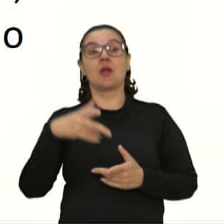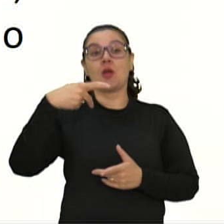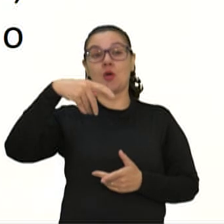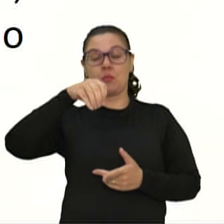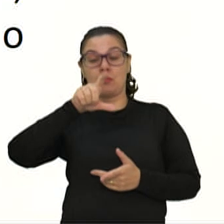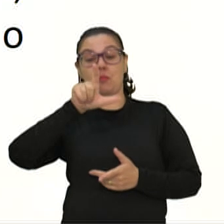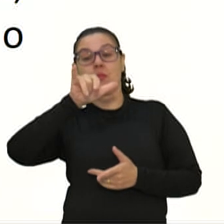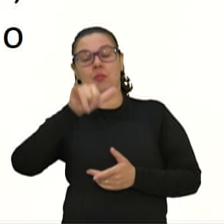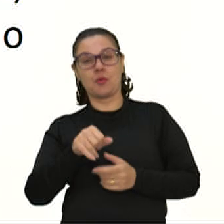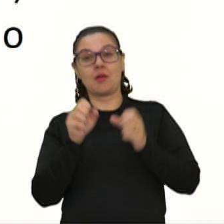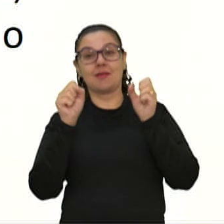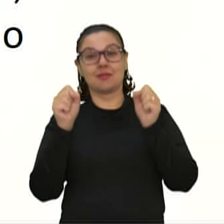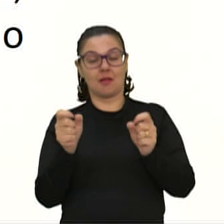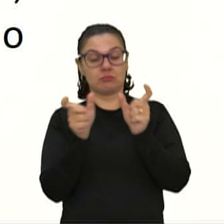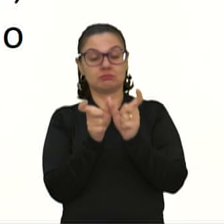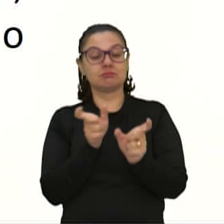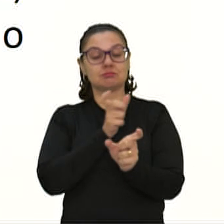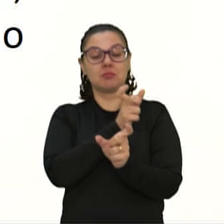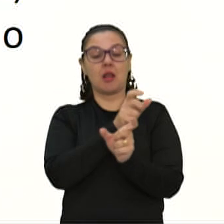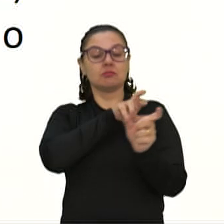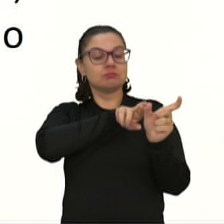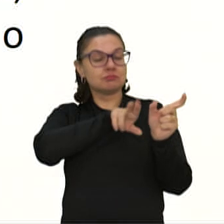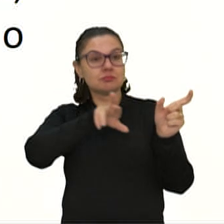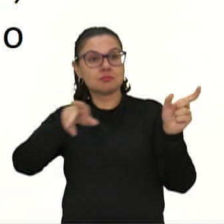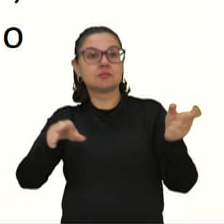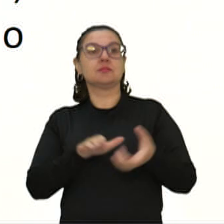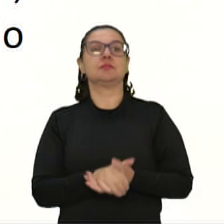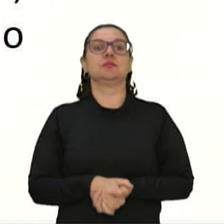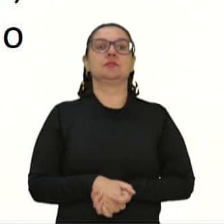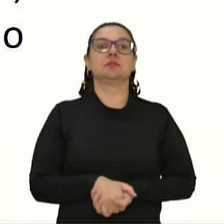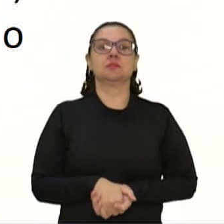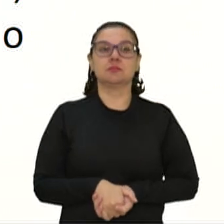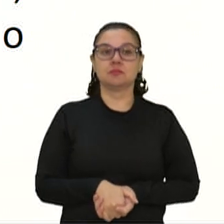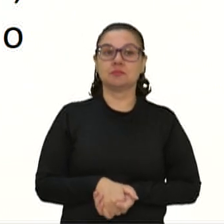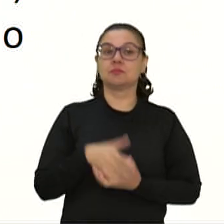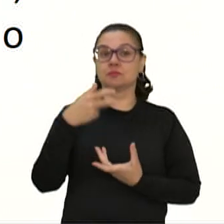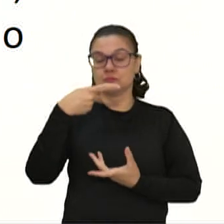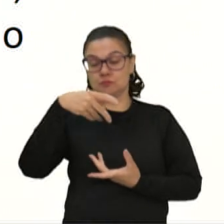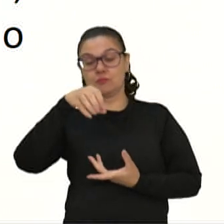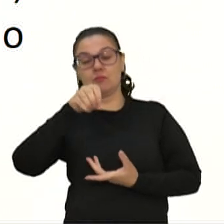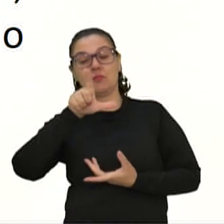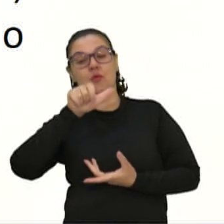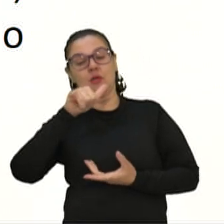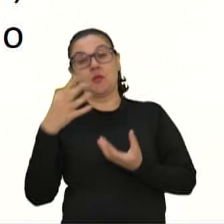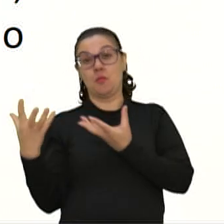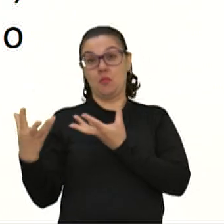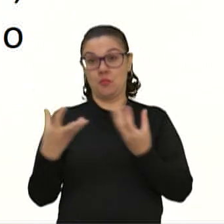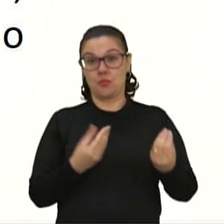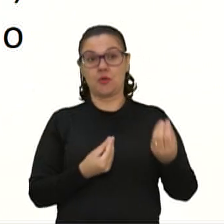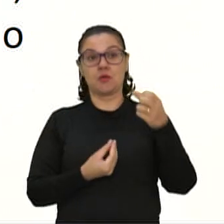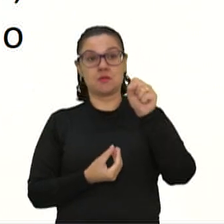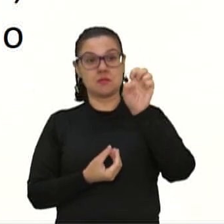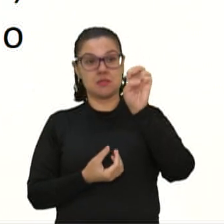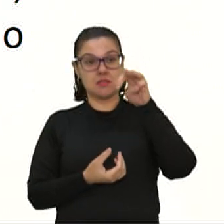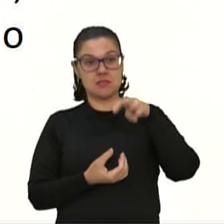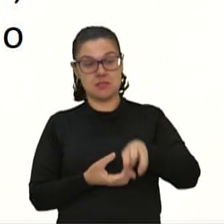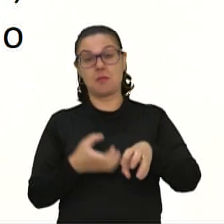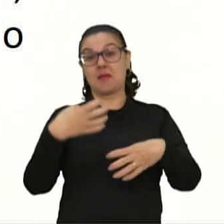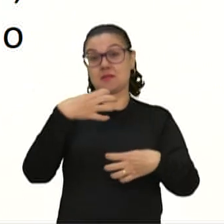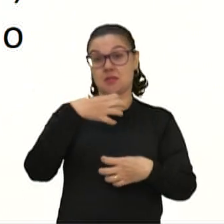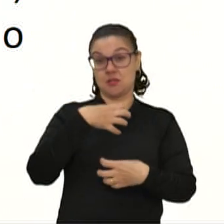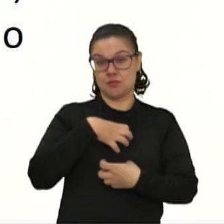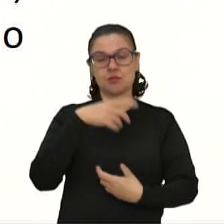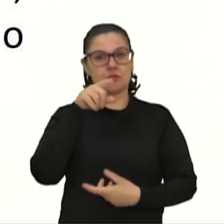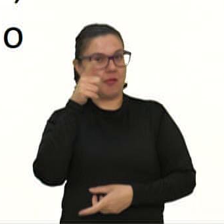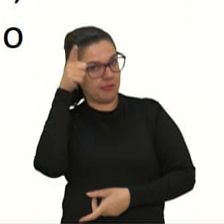é a possibilidade do sentido de uma palavra ser múltiplo, né? Poli, muito, sema, sentido, do